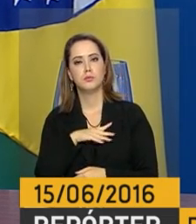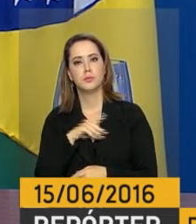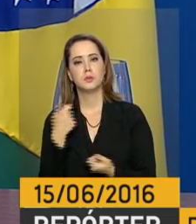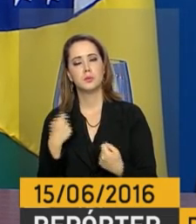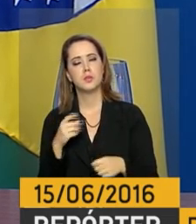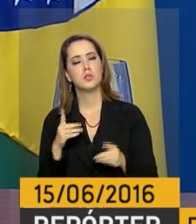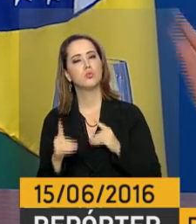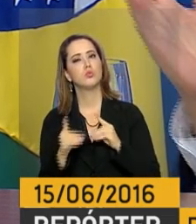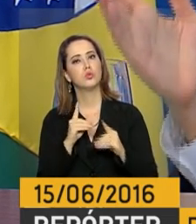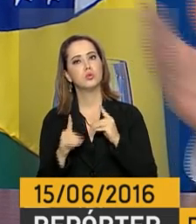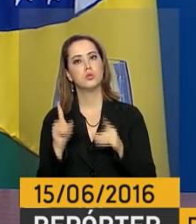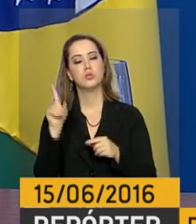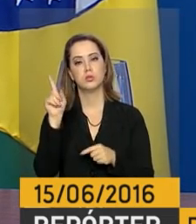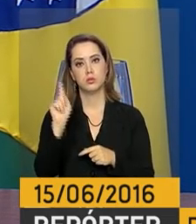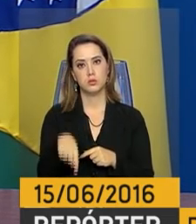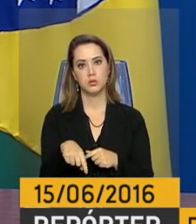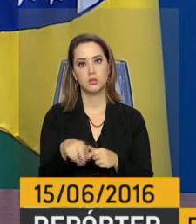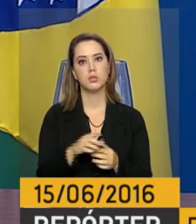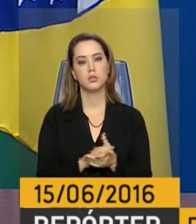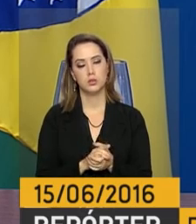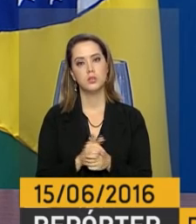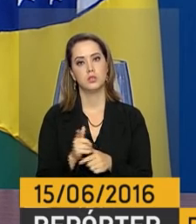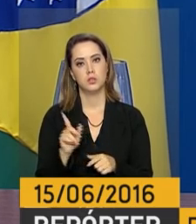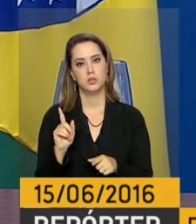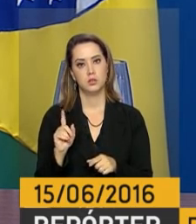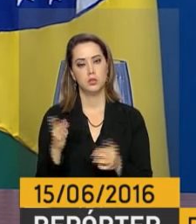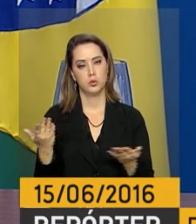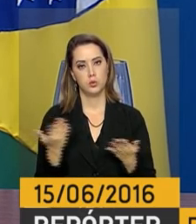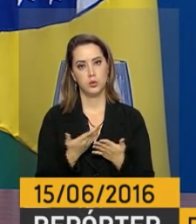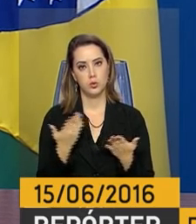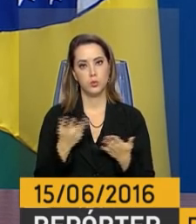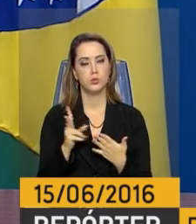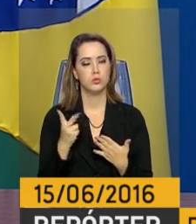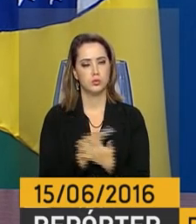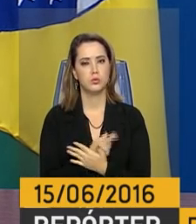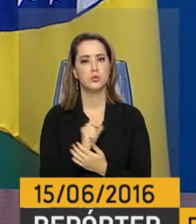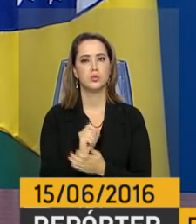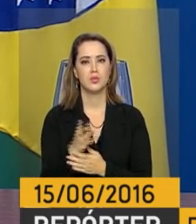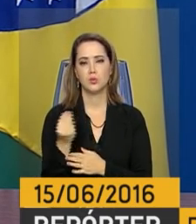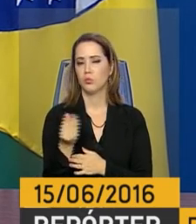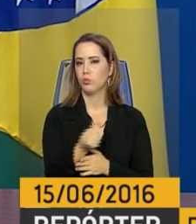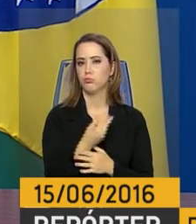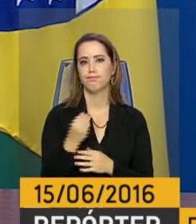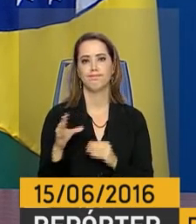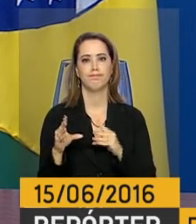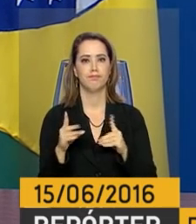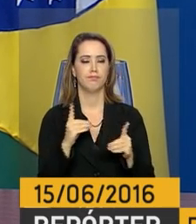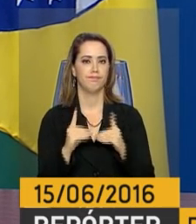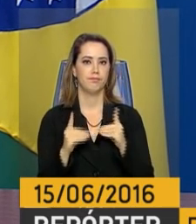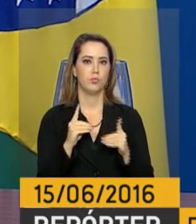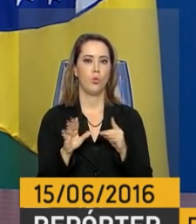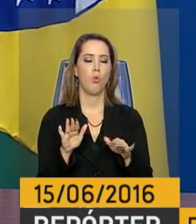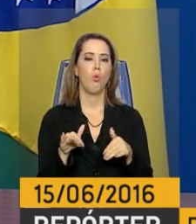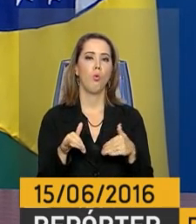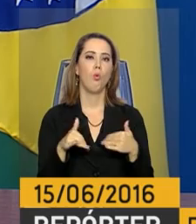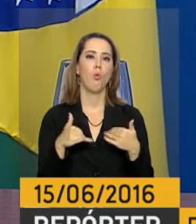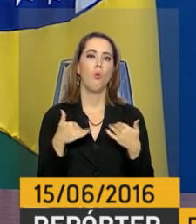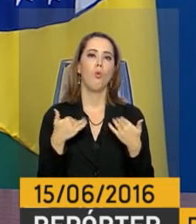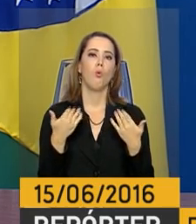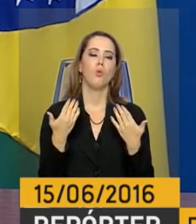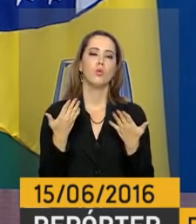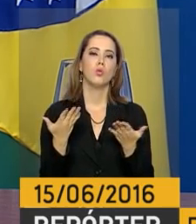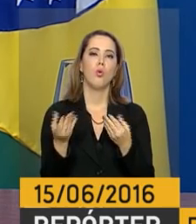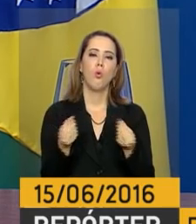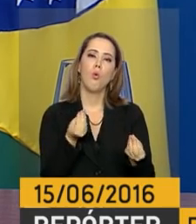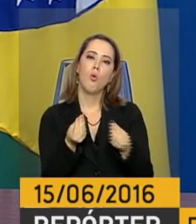discutir aqui e foi muito discutido hoje na reunião com os líderes parlamentares é a questão da gestão da qualidade do gasto